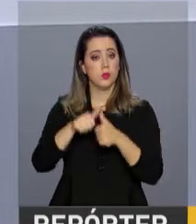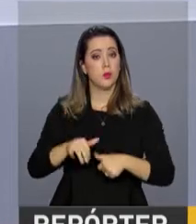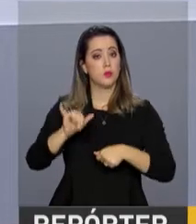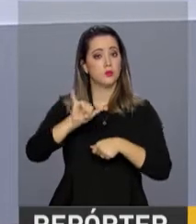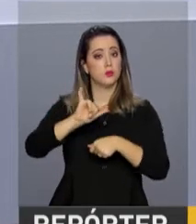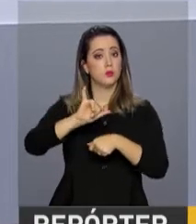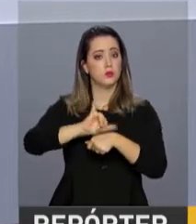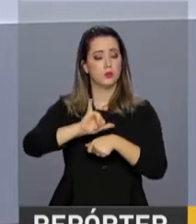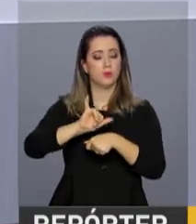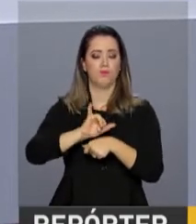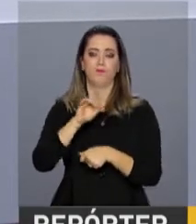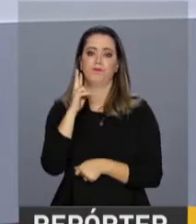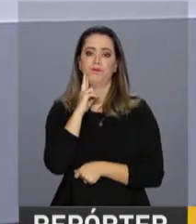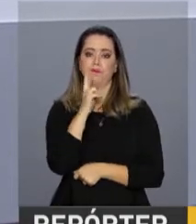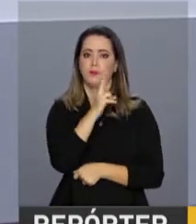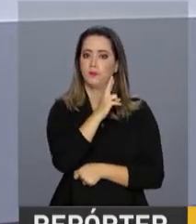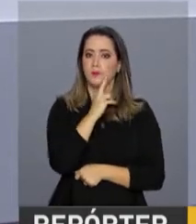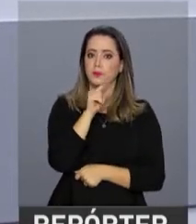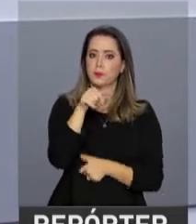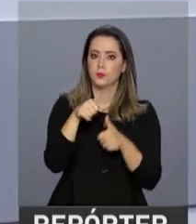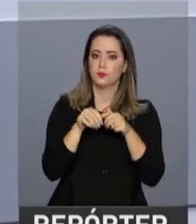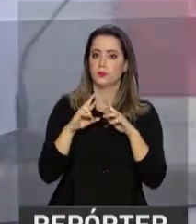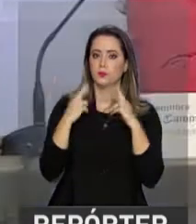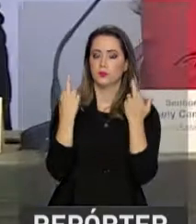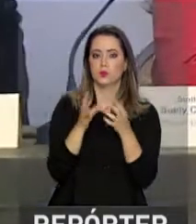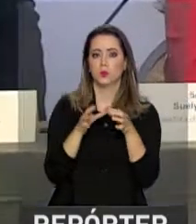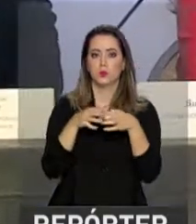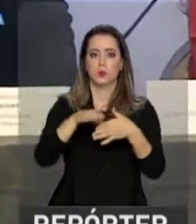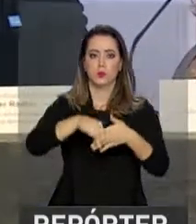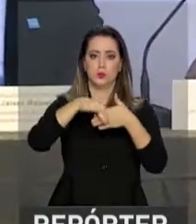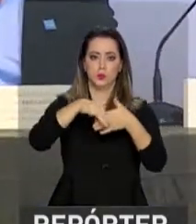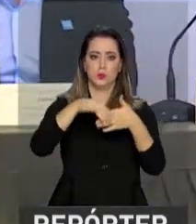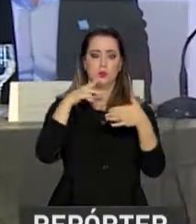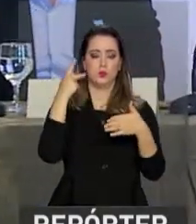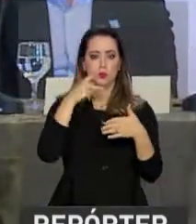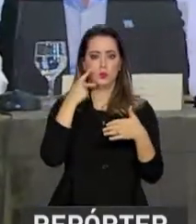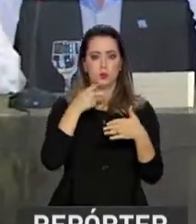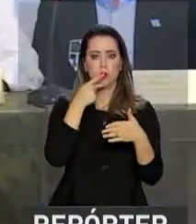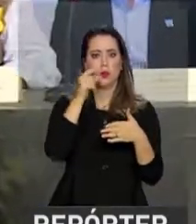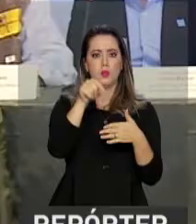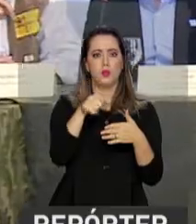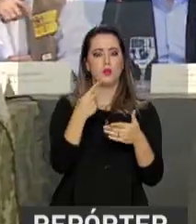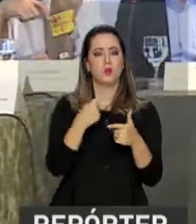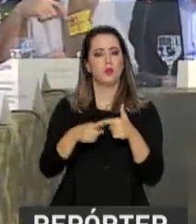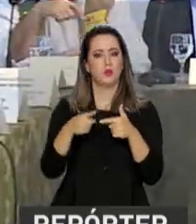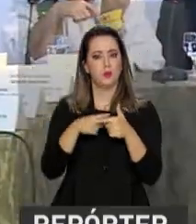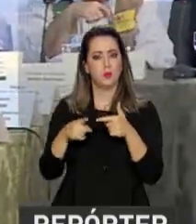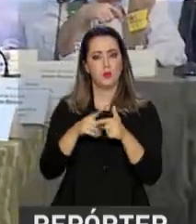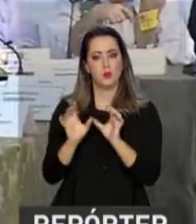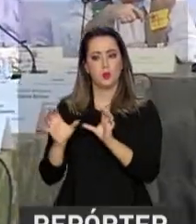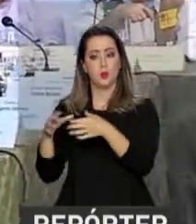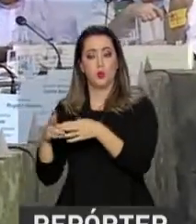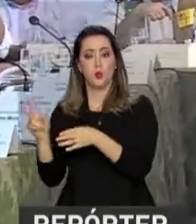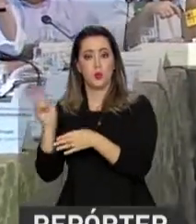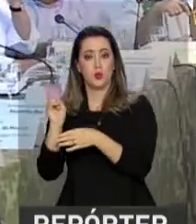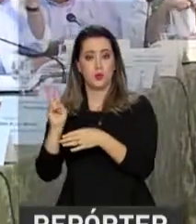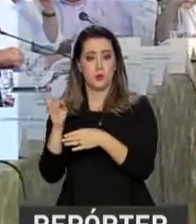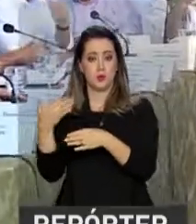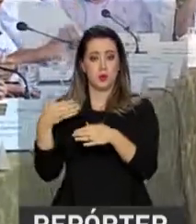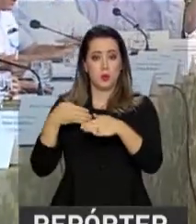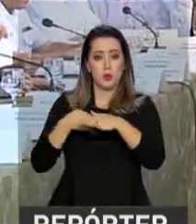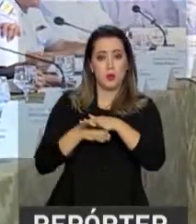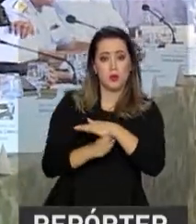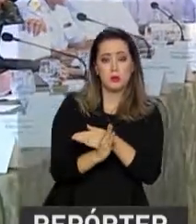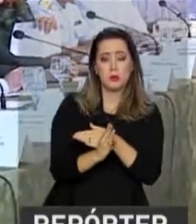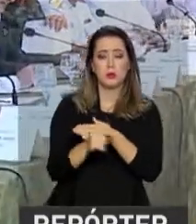em Boa Vista, capital de Roraima, onde se reúne com líderes políticos do estado para tratar da situação dos venezuelanos que vieram para o